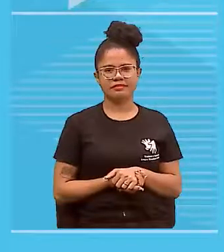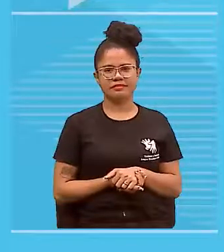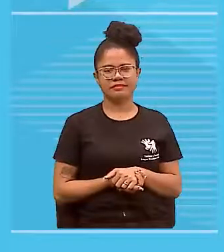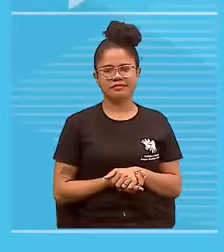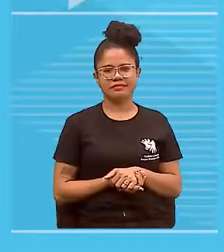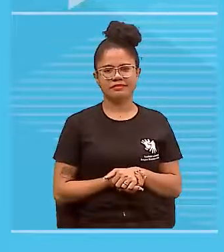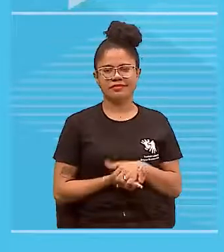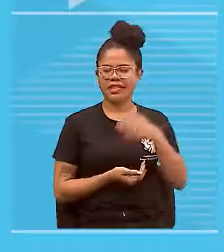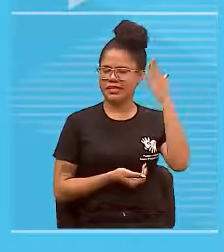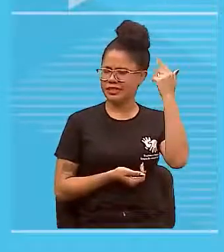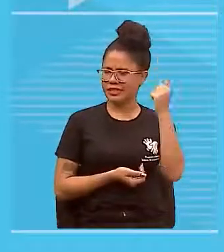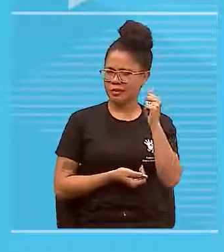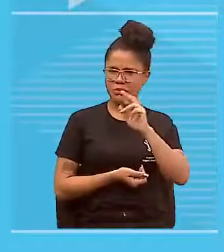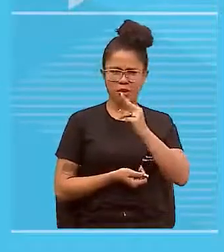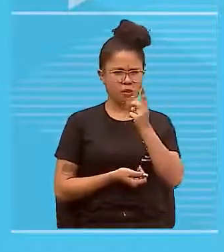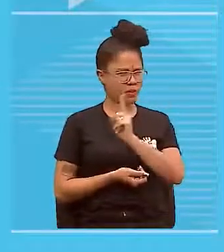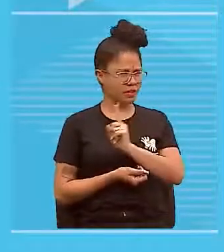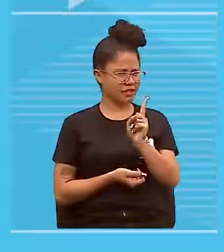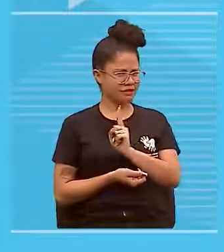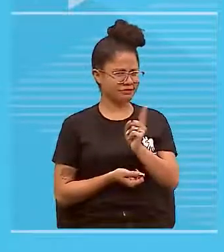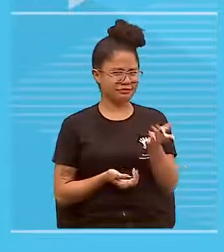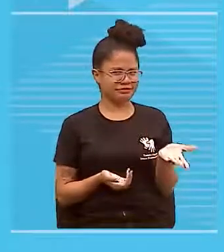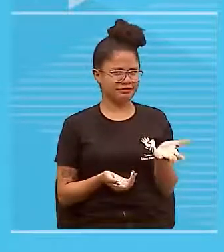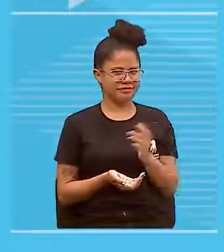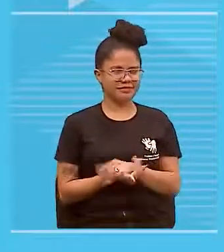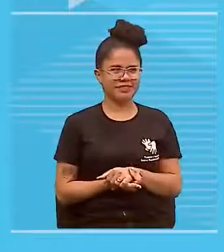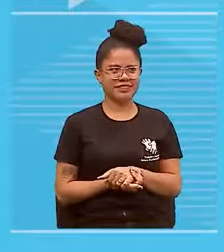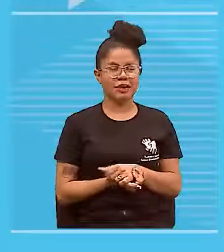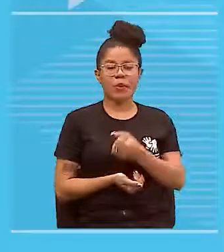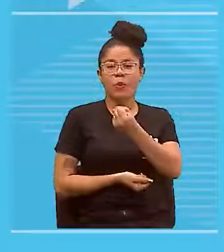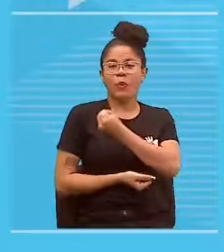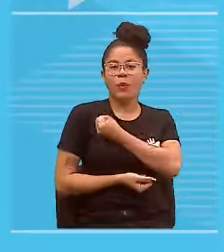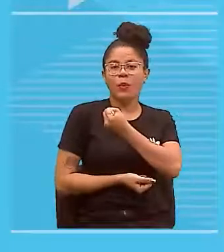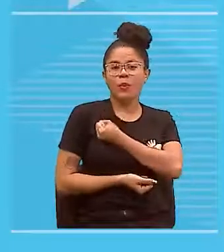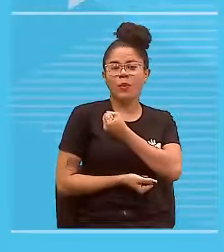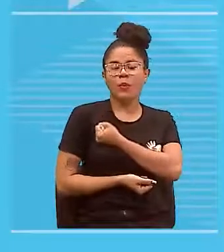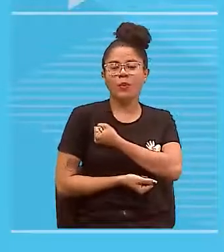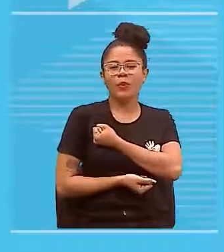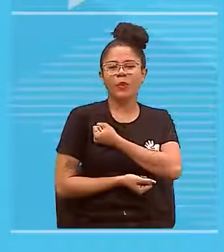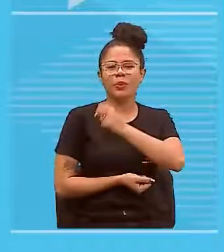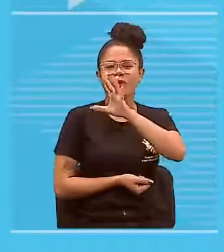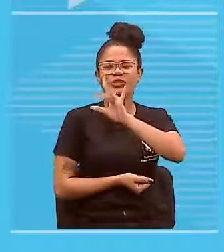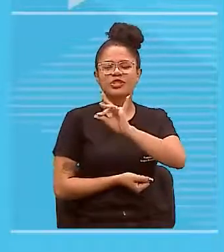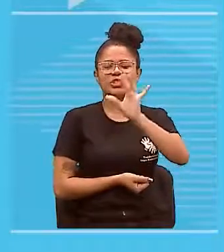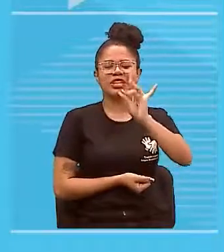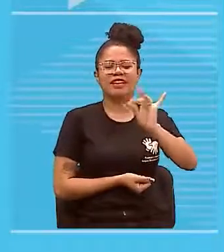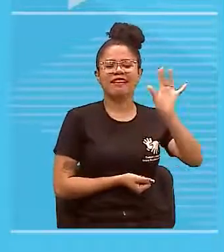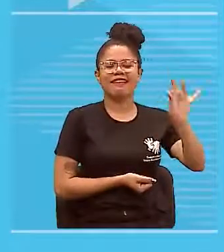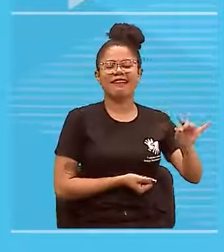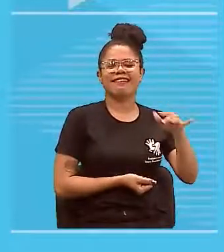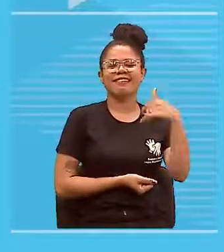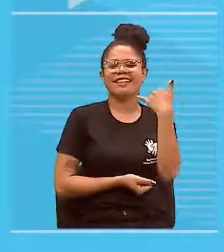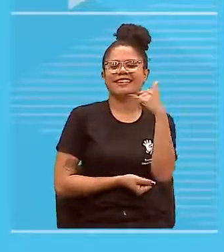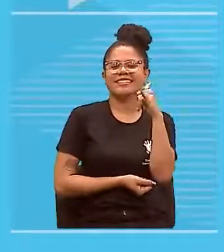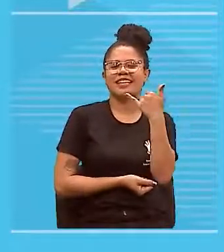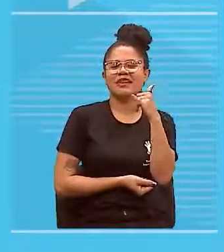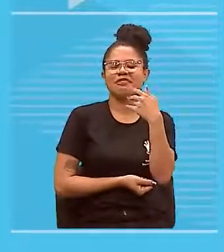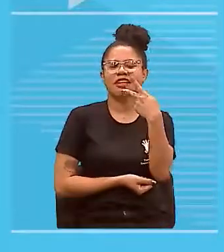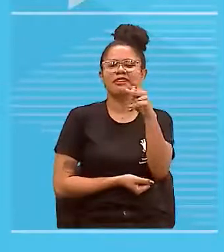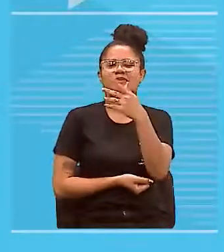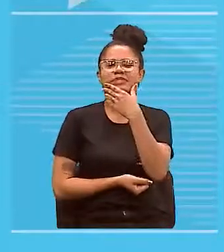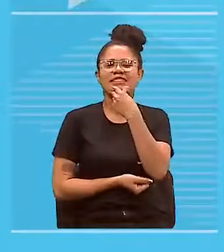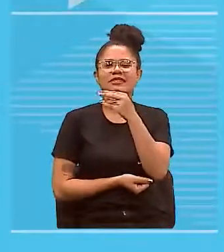sabem ou não sabem o número de cada telefone celular dos